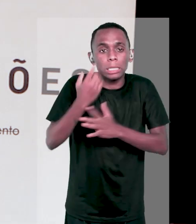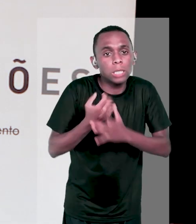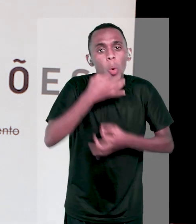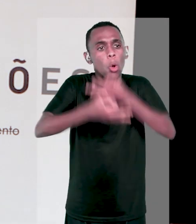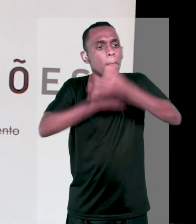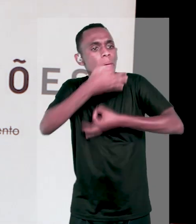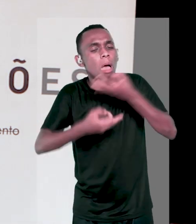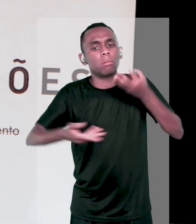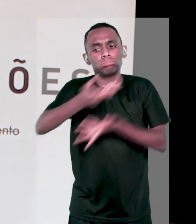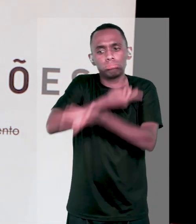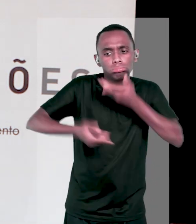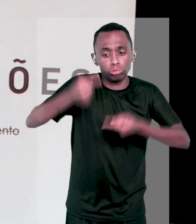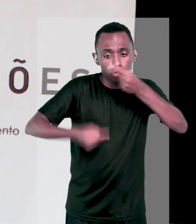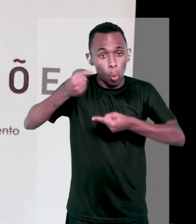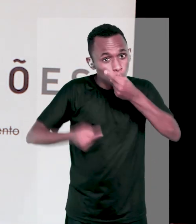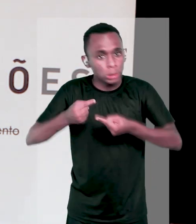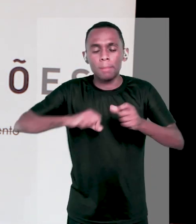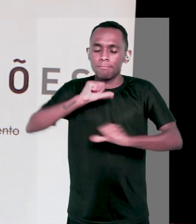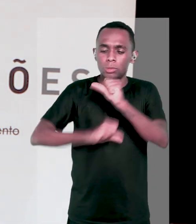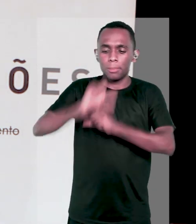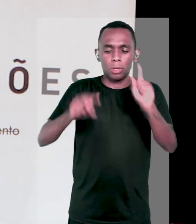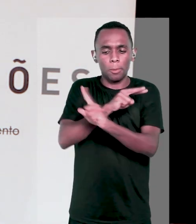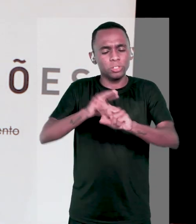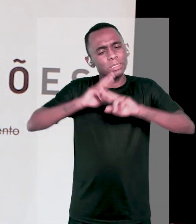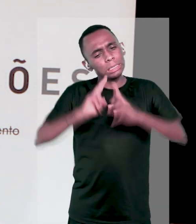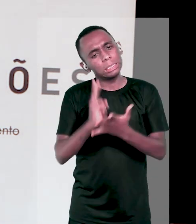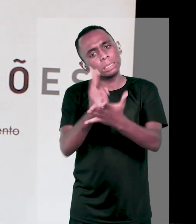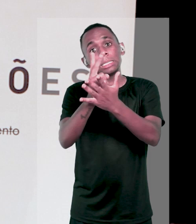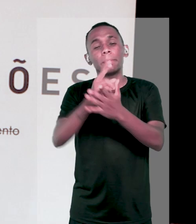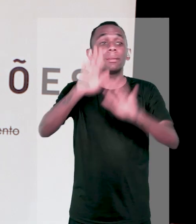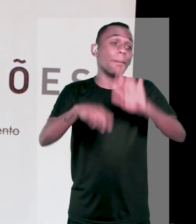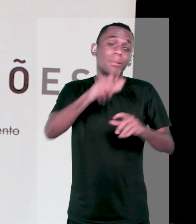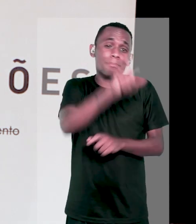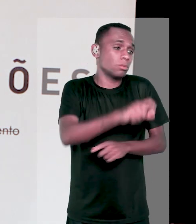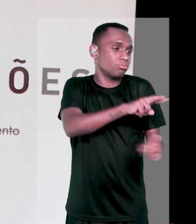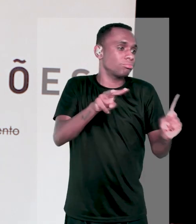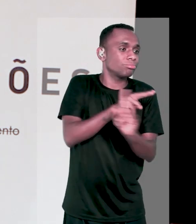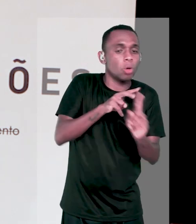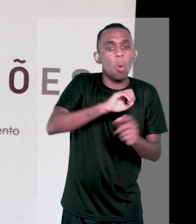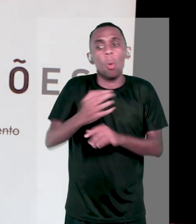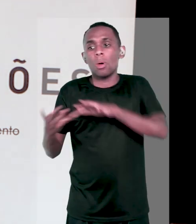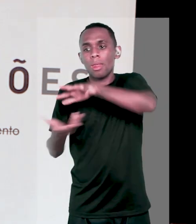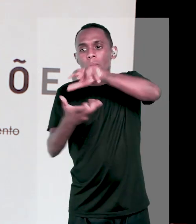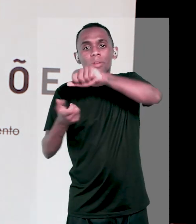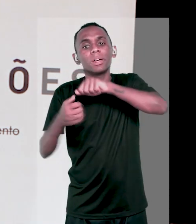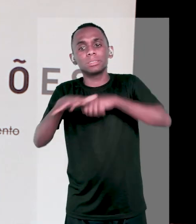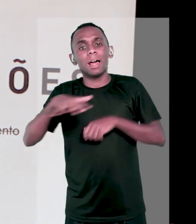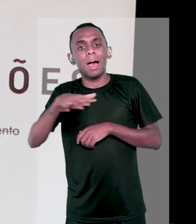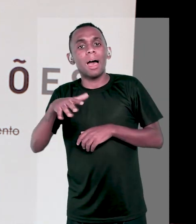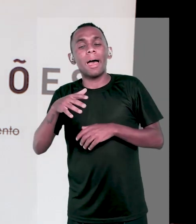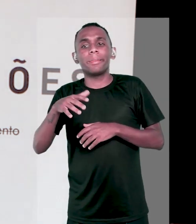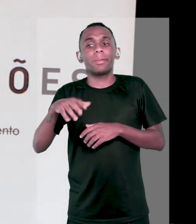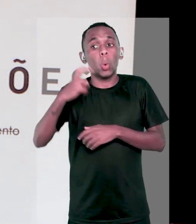análises discussões que se alteram infinitamente dependendo do analista do universo cultural